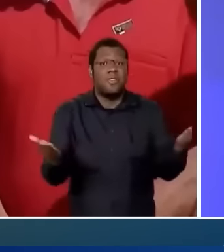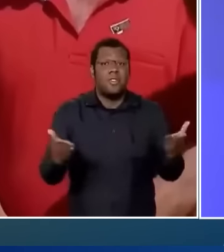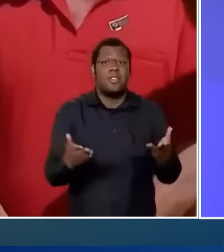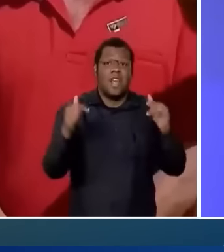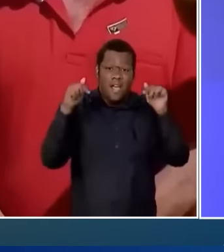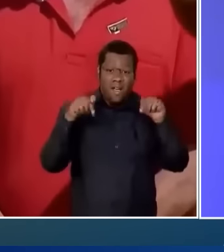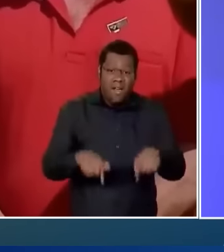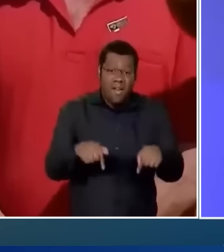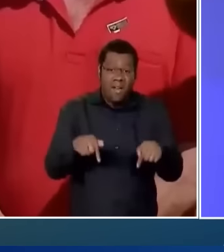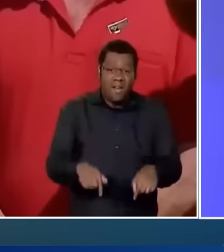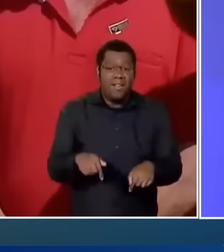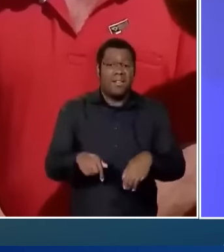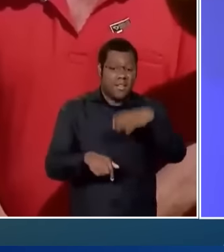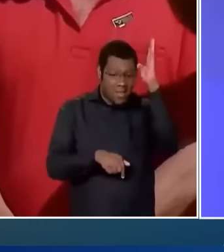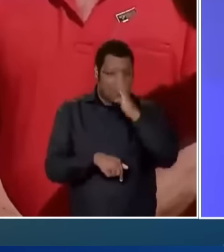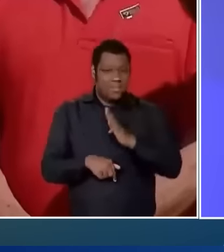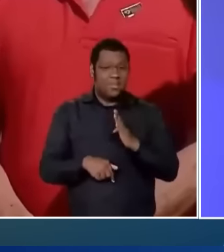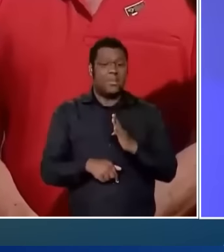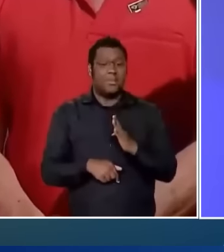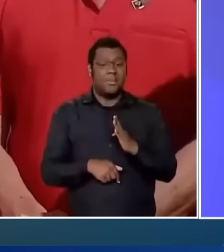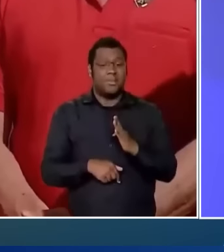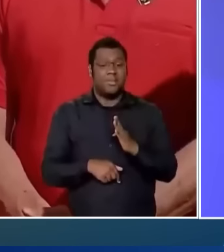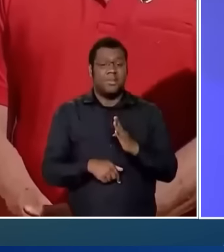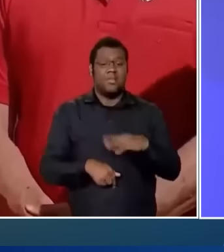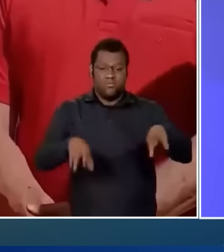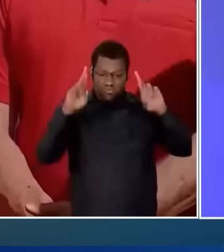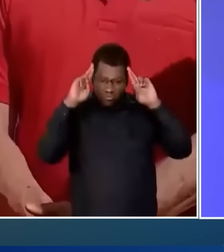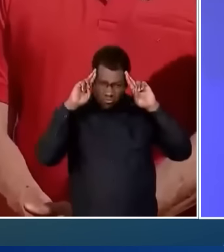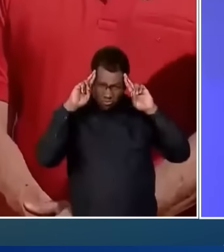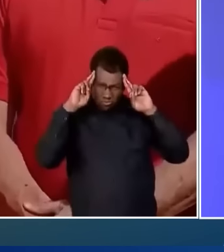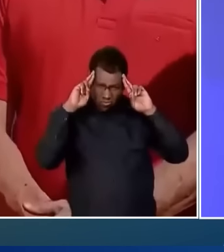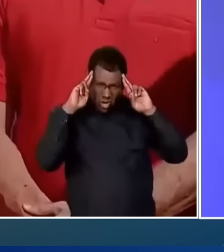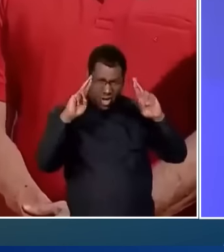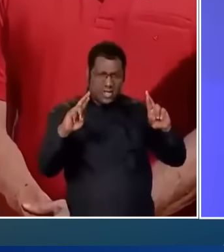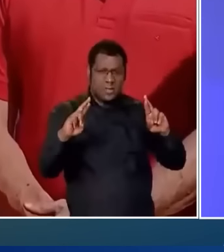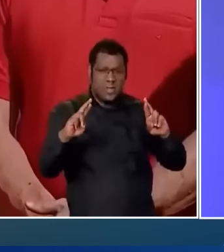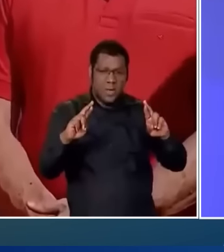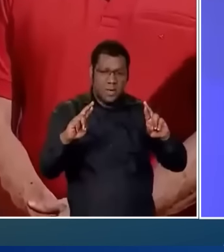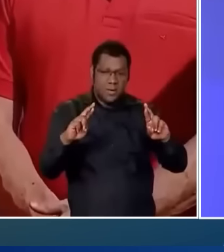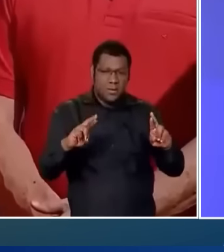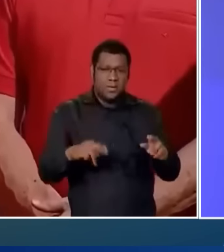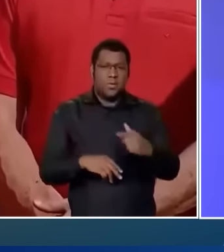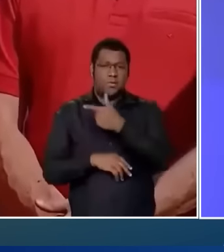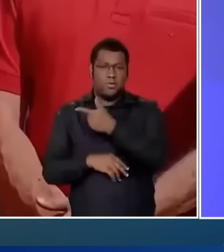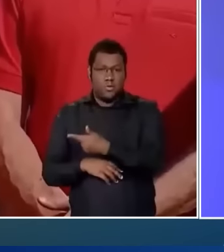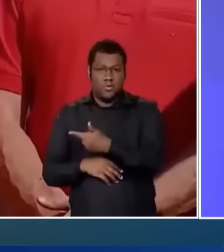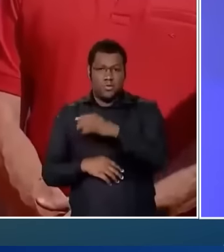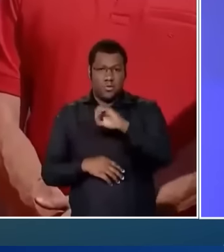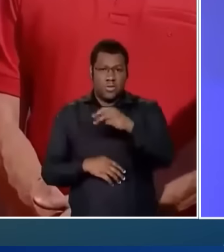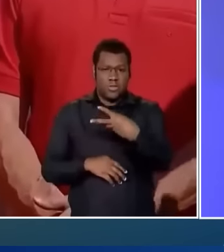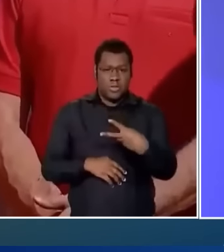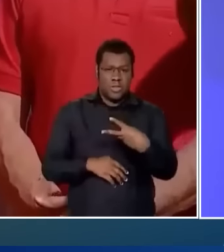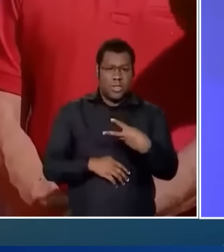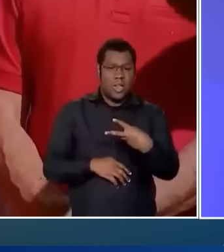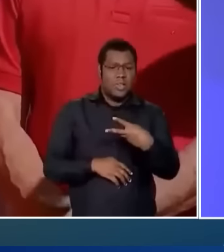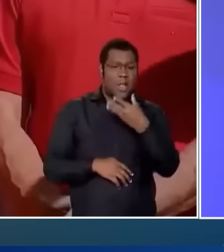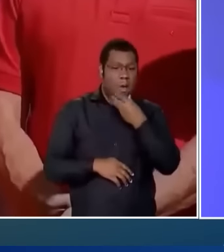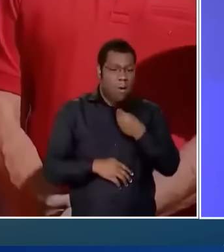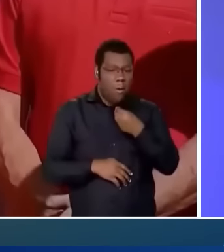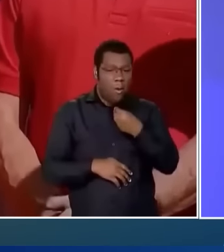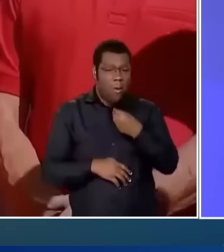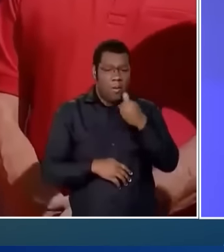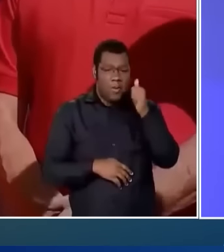vê confrontado com a urgência de ter uma liderança que seja capaz de barrar essa ascensão neofascista que está se